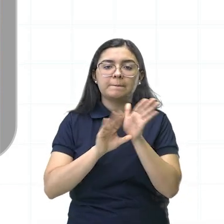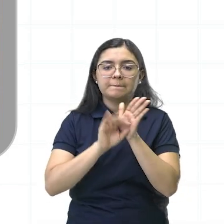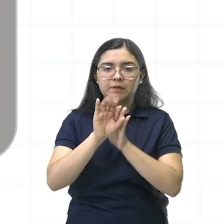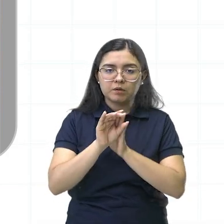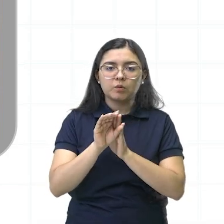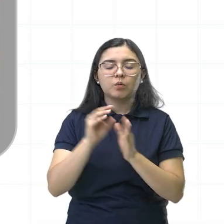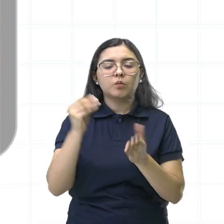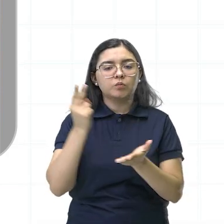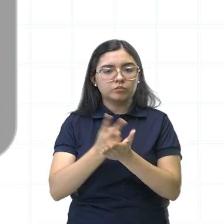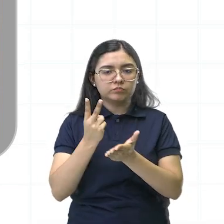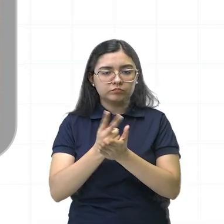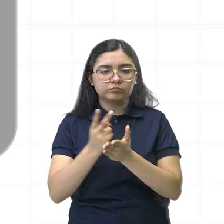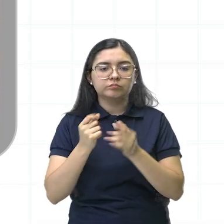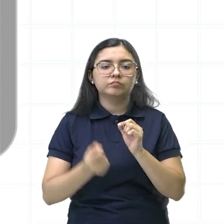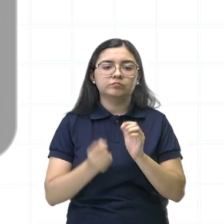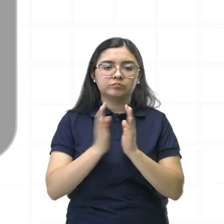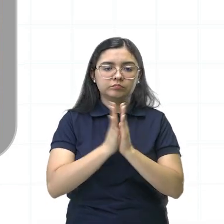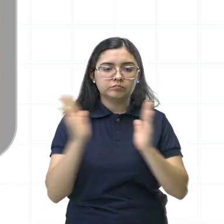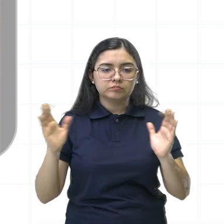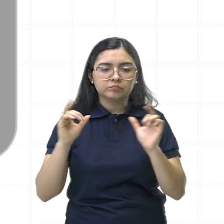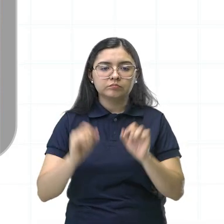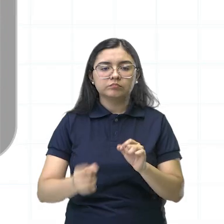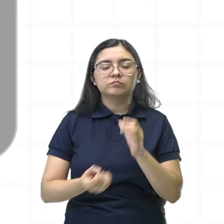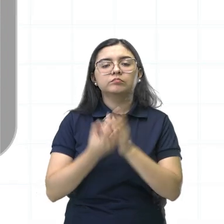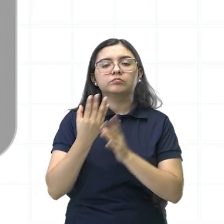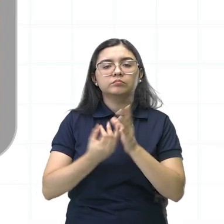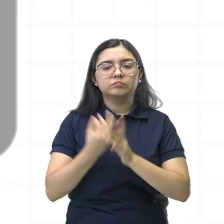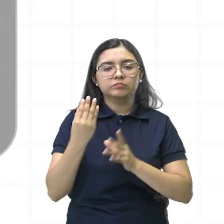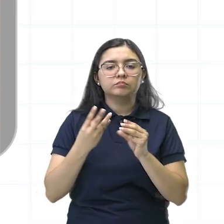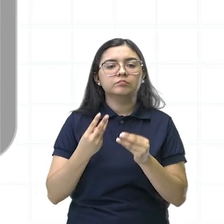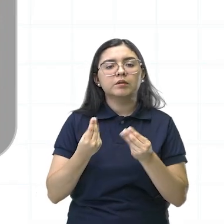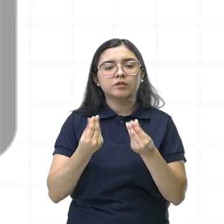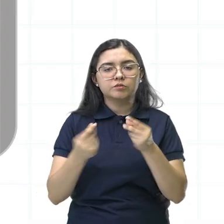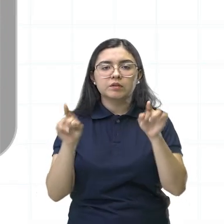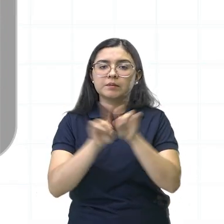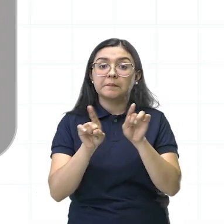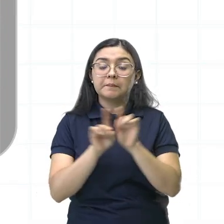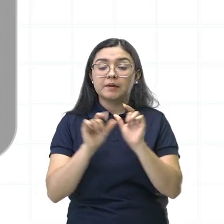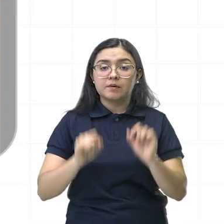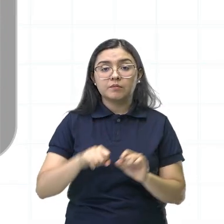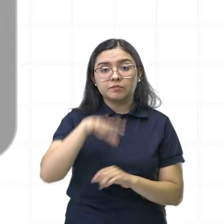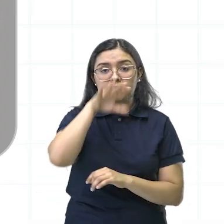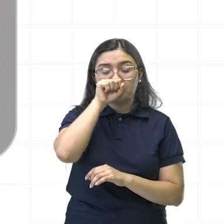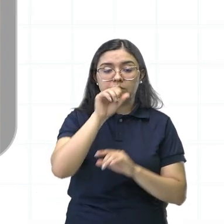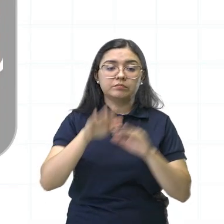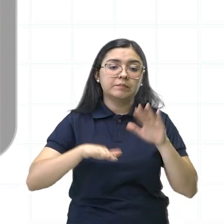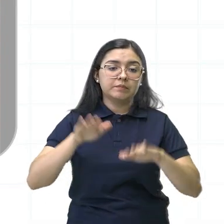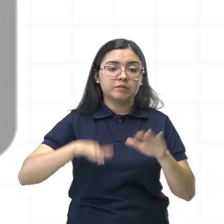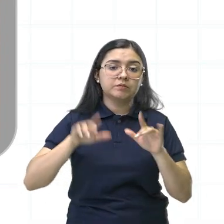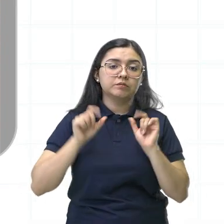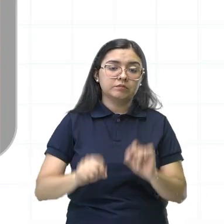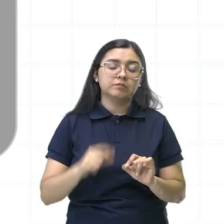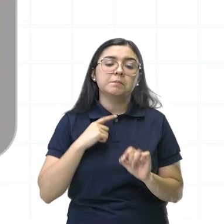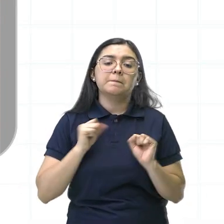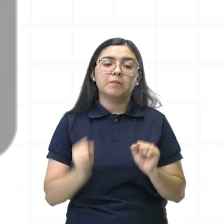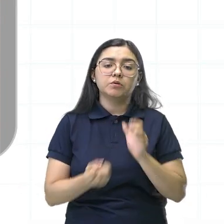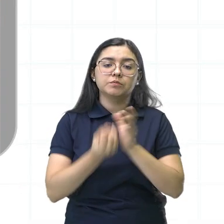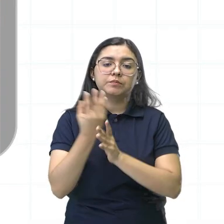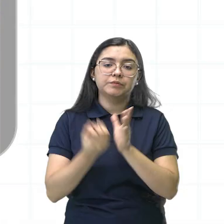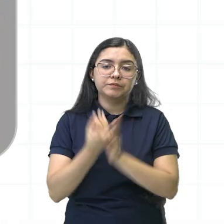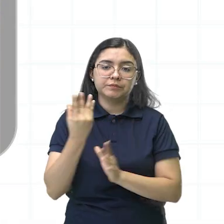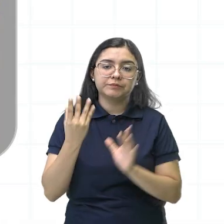continuam agindo, desenvolvendo uma textura e aroma, e, dependendo daquilo que você quer como produto, você pode